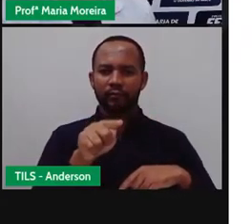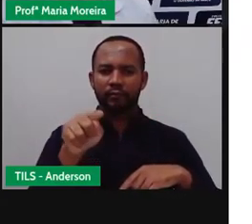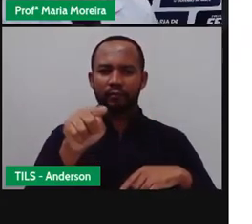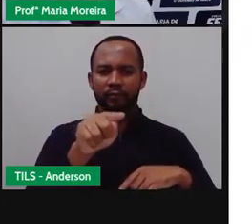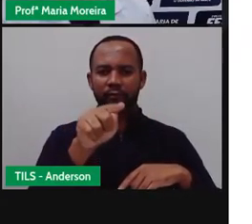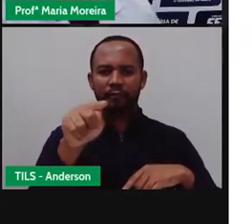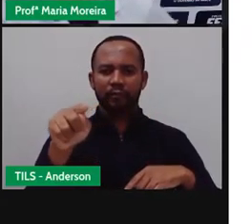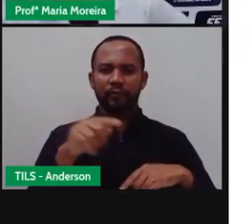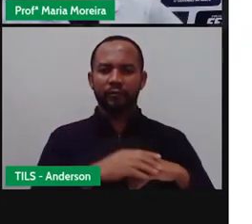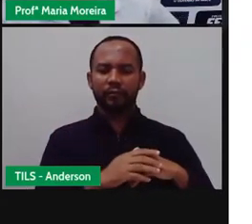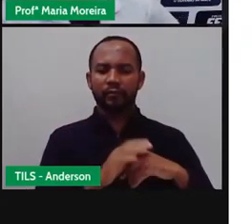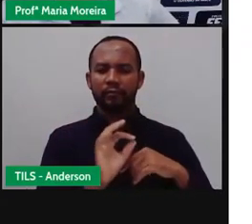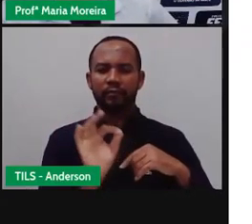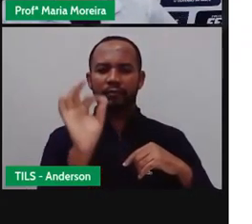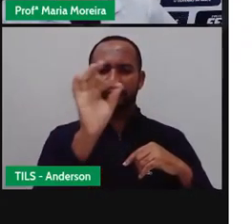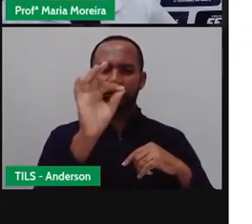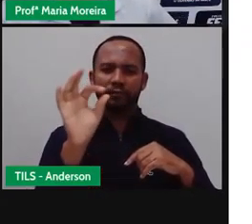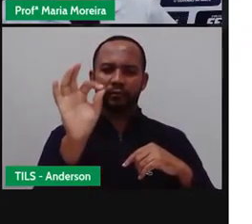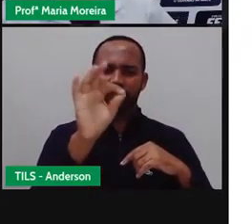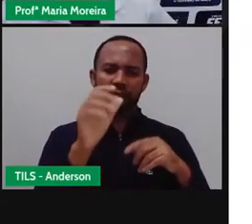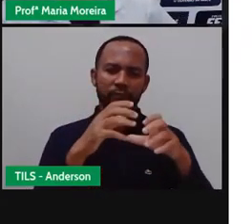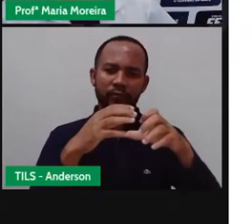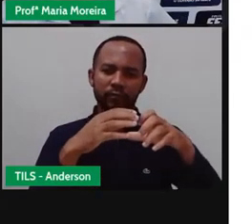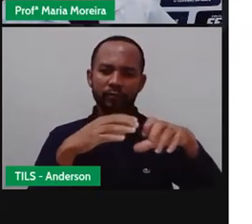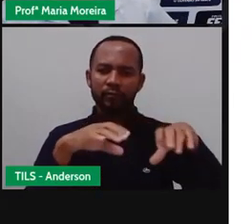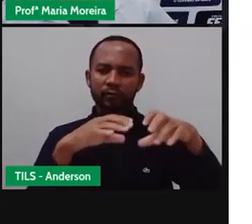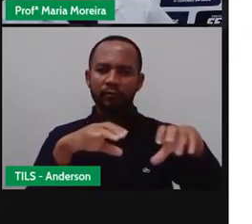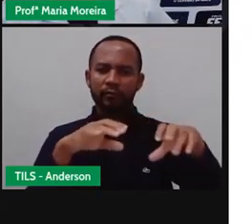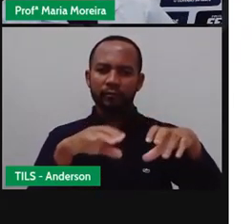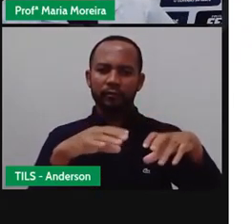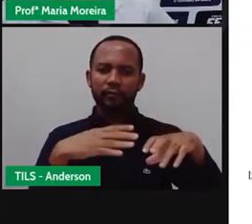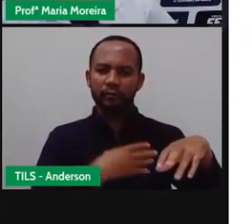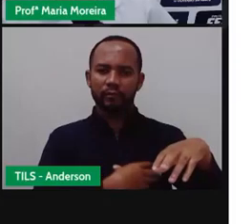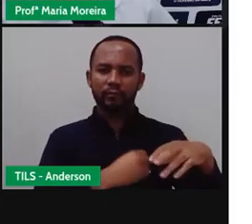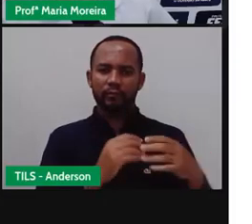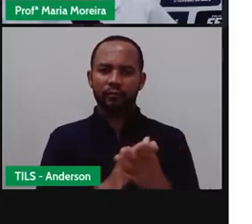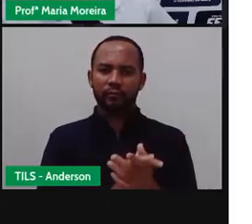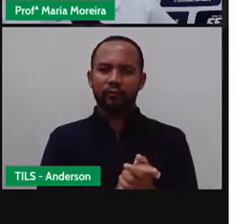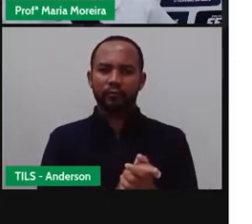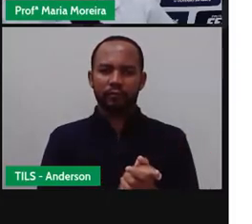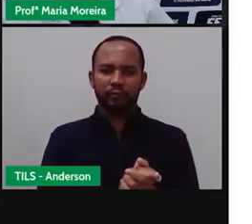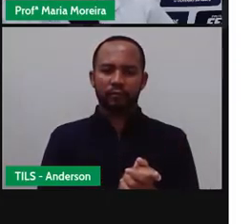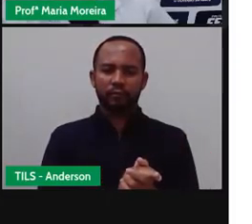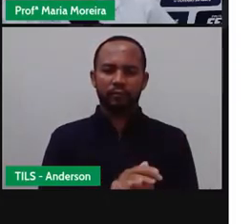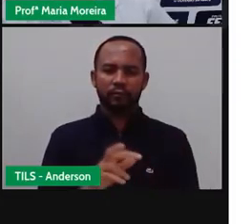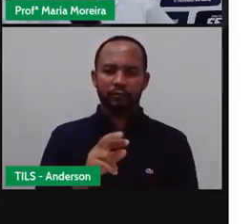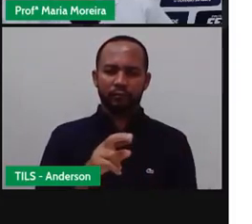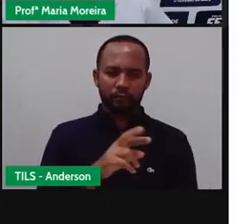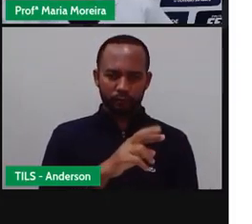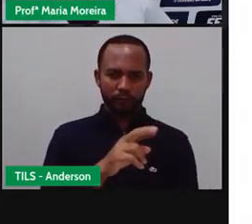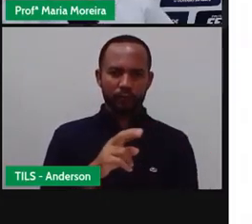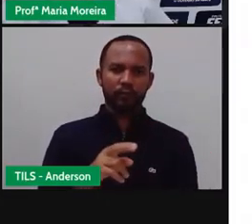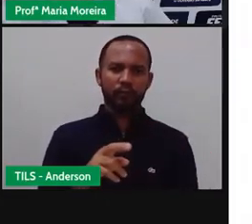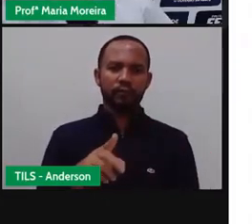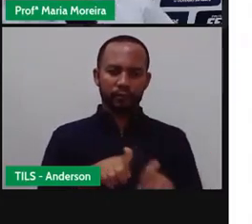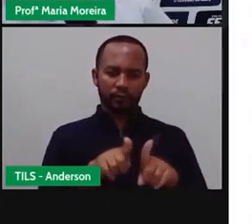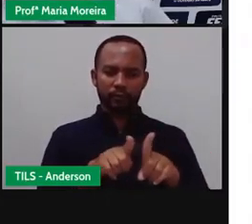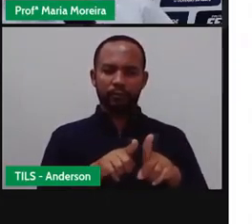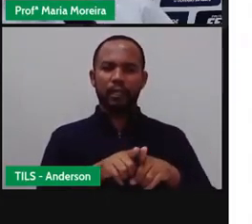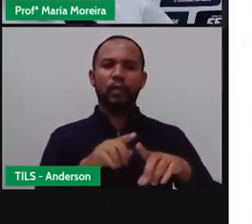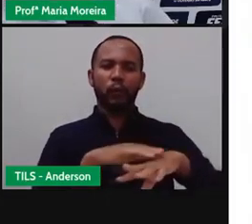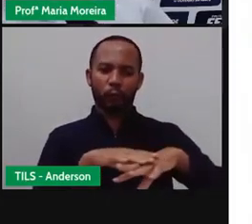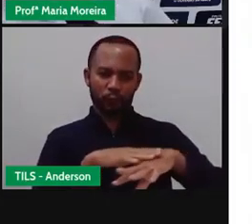Que as formigas aí fazem nos seus formigueiros, né? As formigas se comunicam. Você